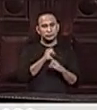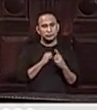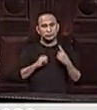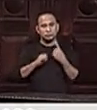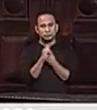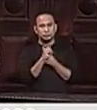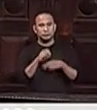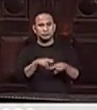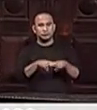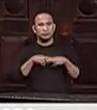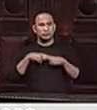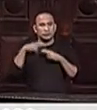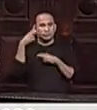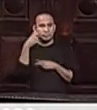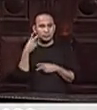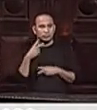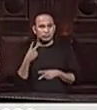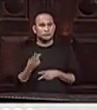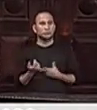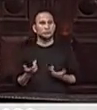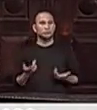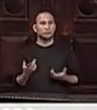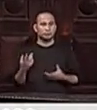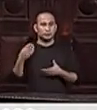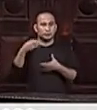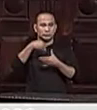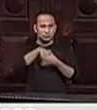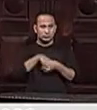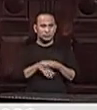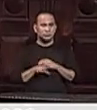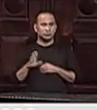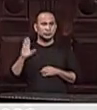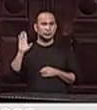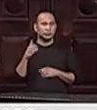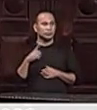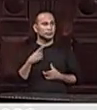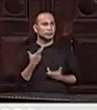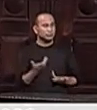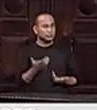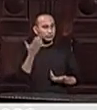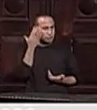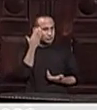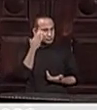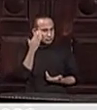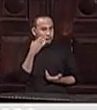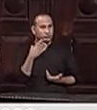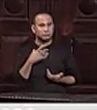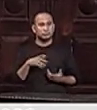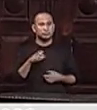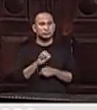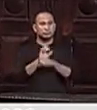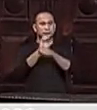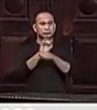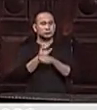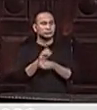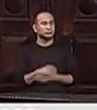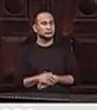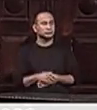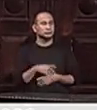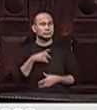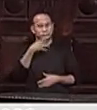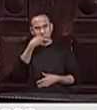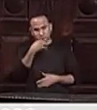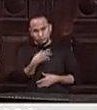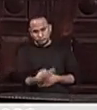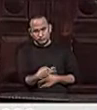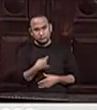que os vereadores foram eleitos, como nós aqui fiscalizamos o governo do Estado. Então, acho que o entendimento é importante nesse momento, serenidade